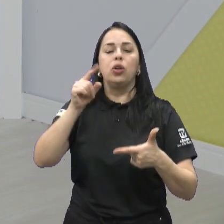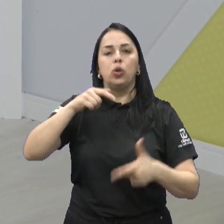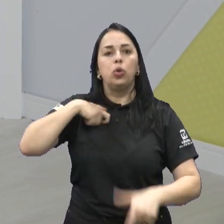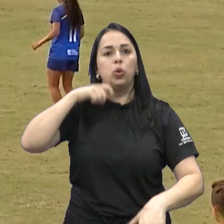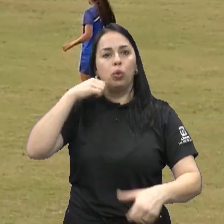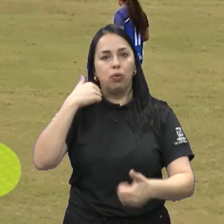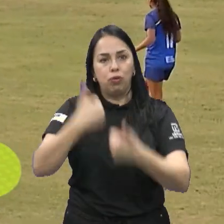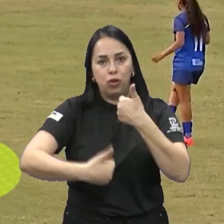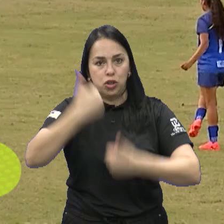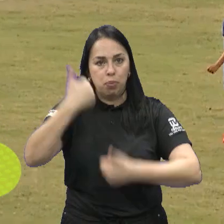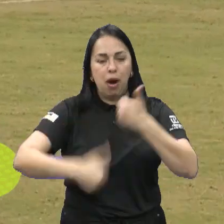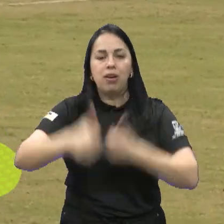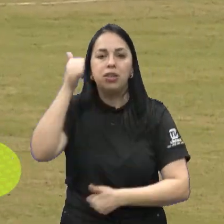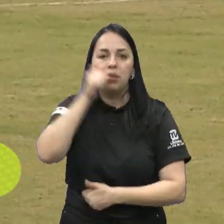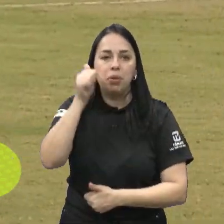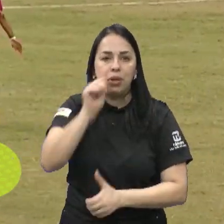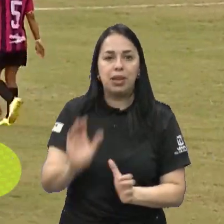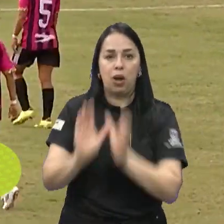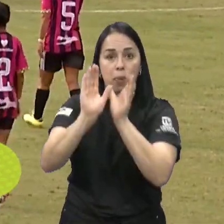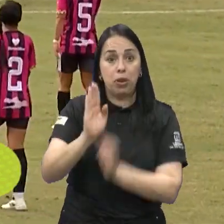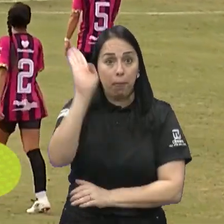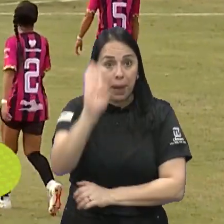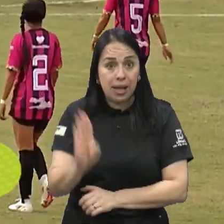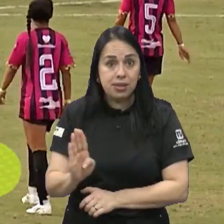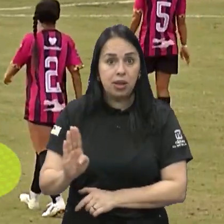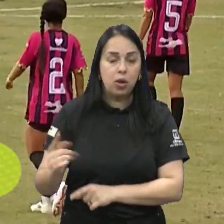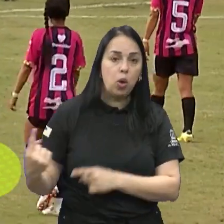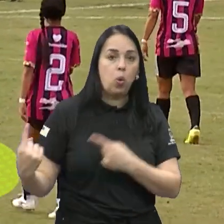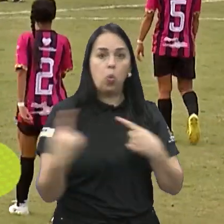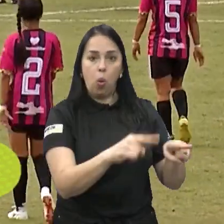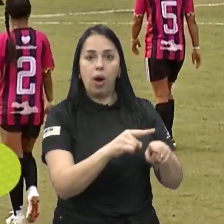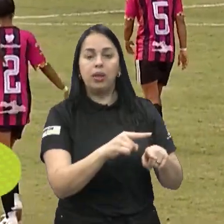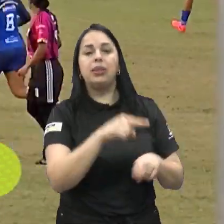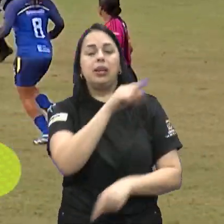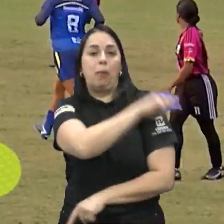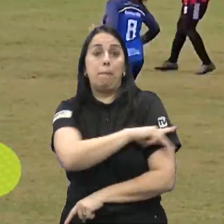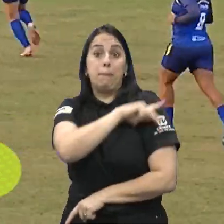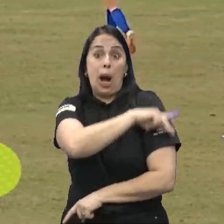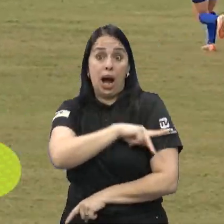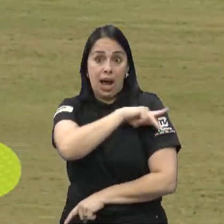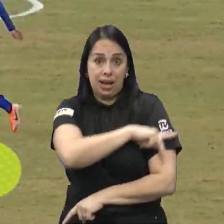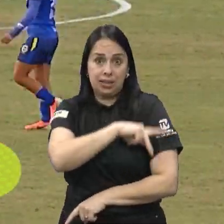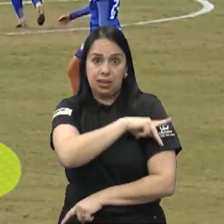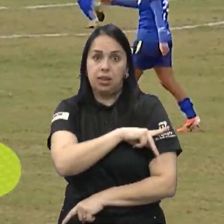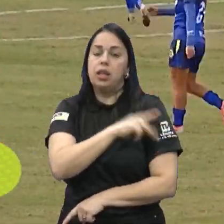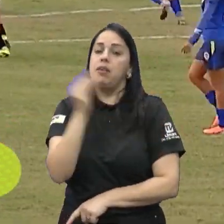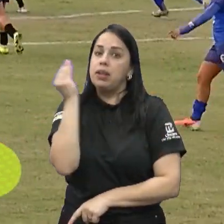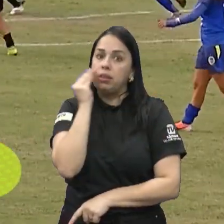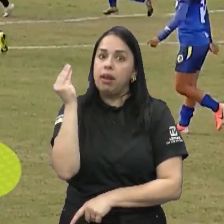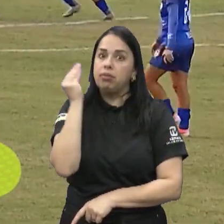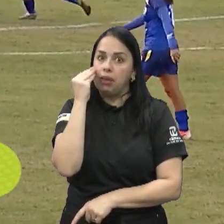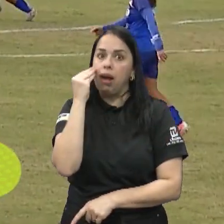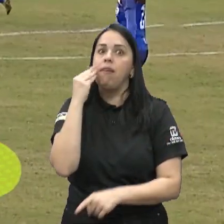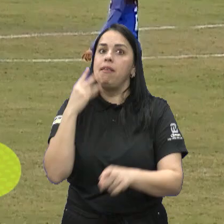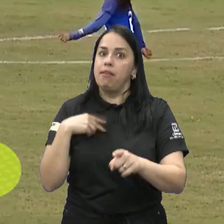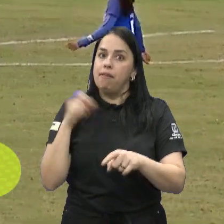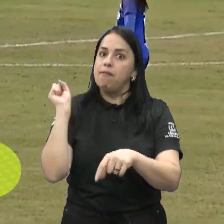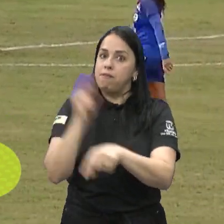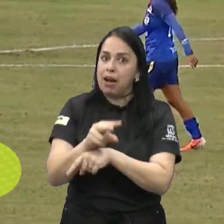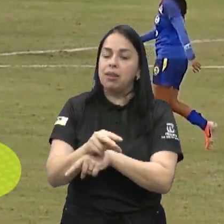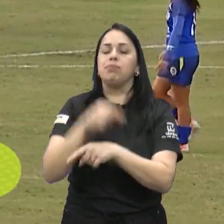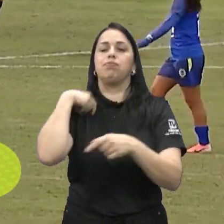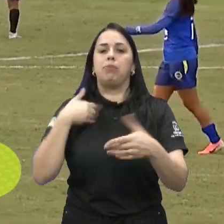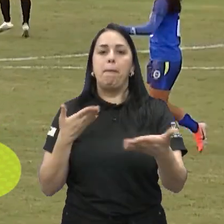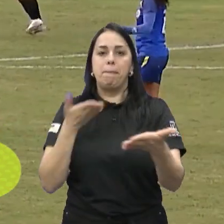pela 3ª fase da Copa do Brasil, contra o Clube Atlético Piauiense e que vale vaga nas 8ª de final da Copa Brasil. A gente